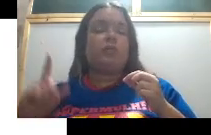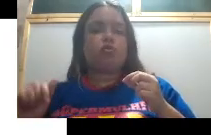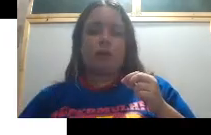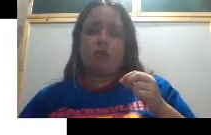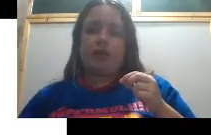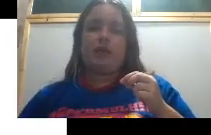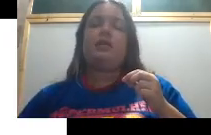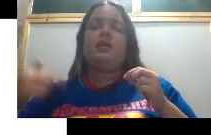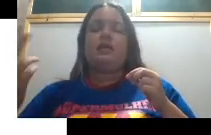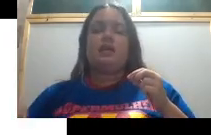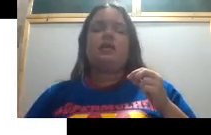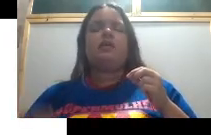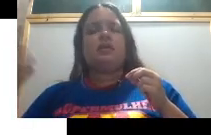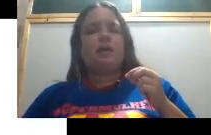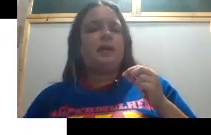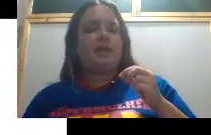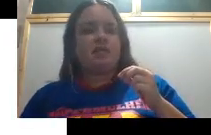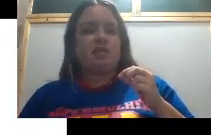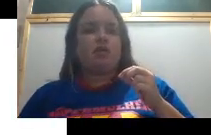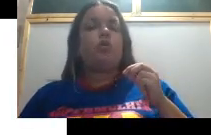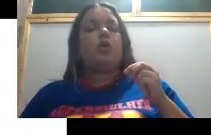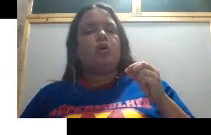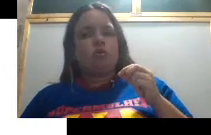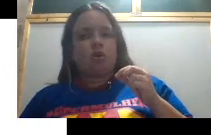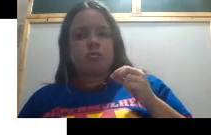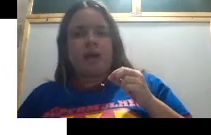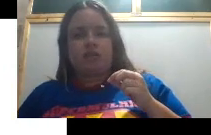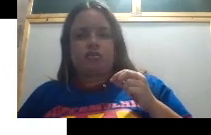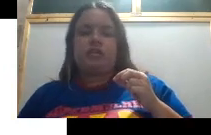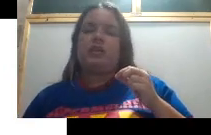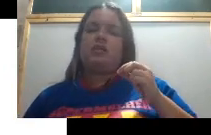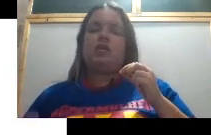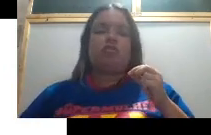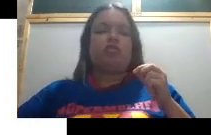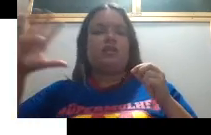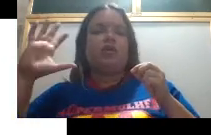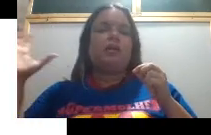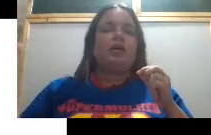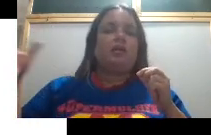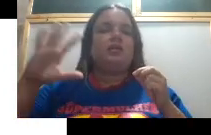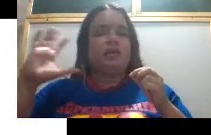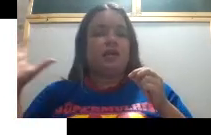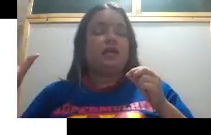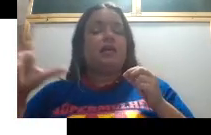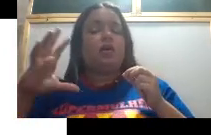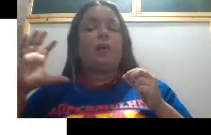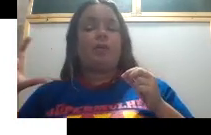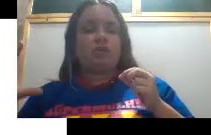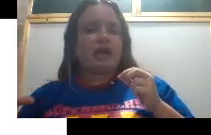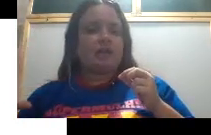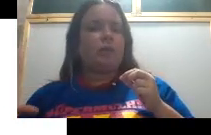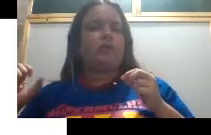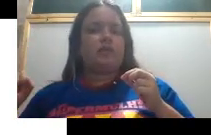nós fizemos uma mulher que também presidiu o nosso país então a gente já deu uma né